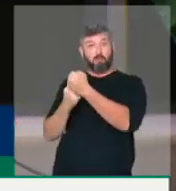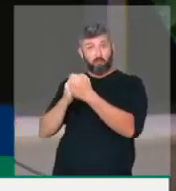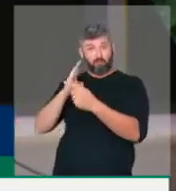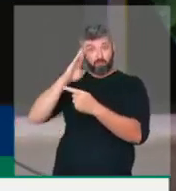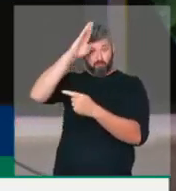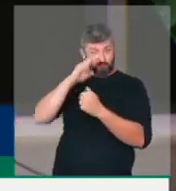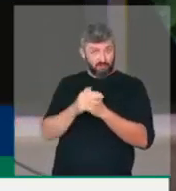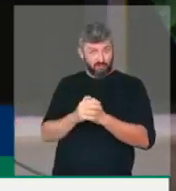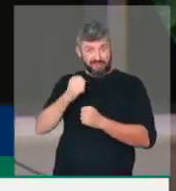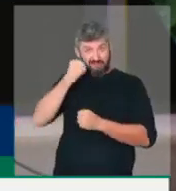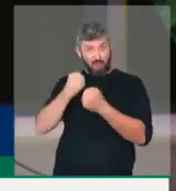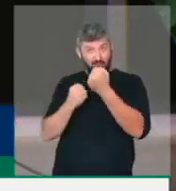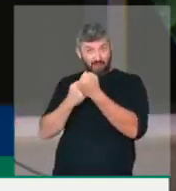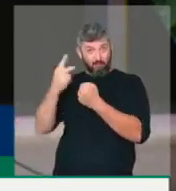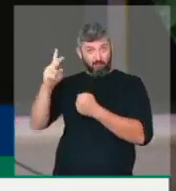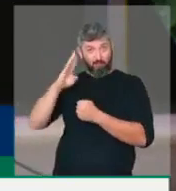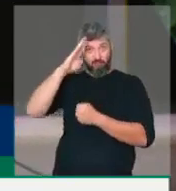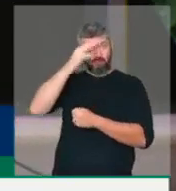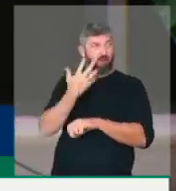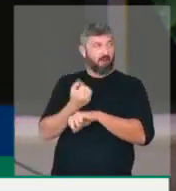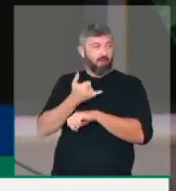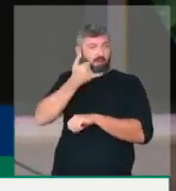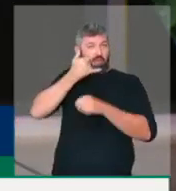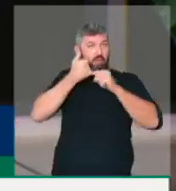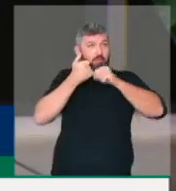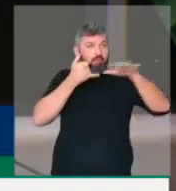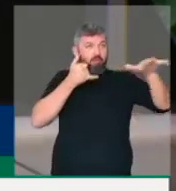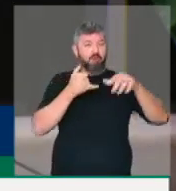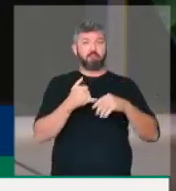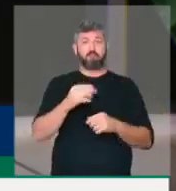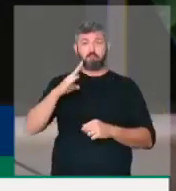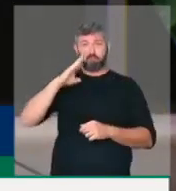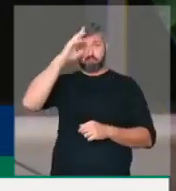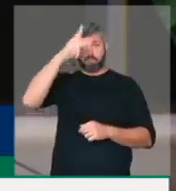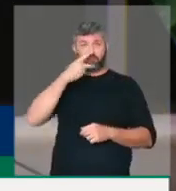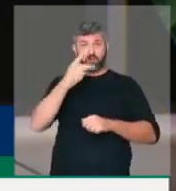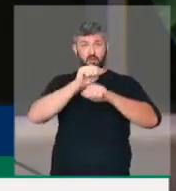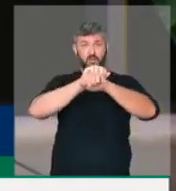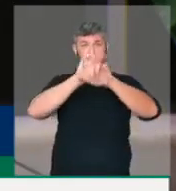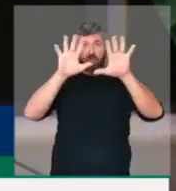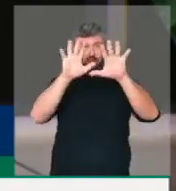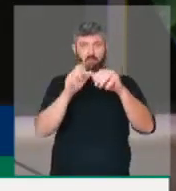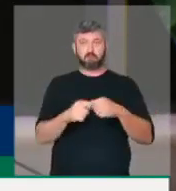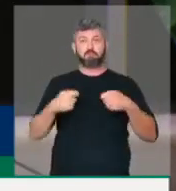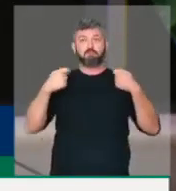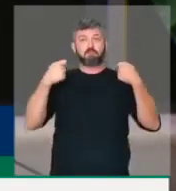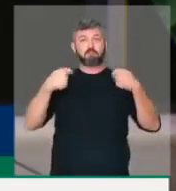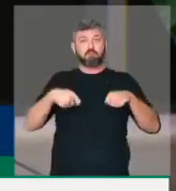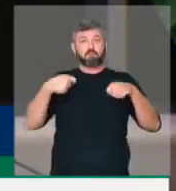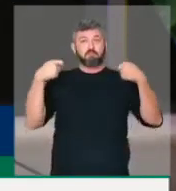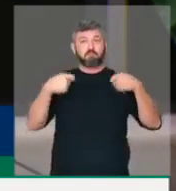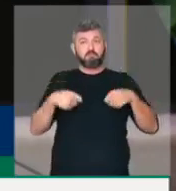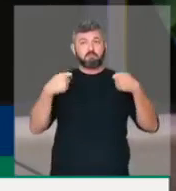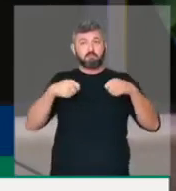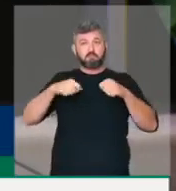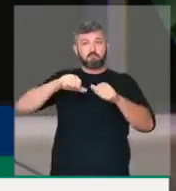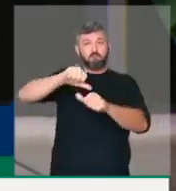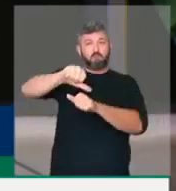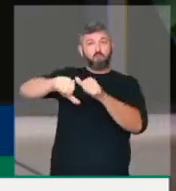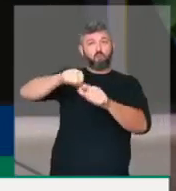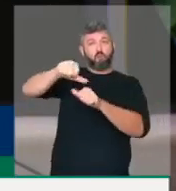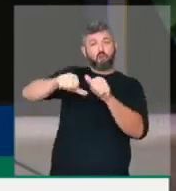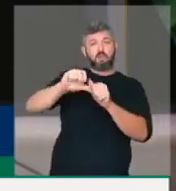que se diga, o presidente diz ali claramente que é necessário alterar o conteúdo